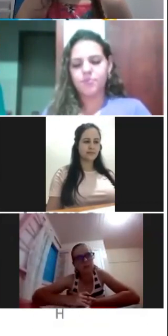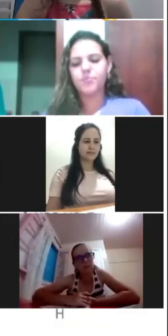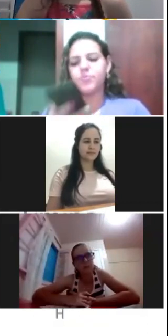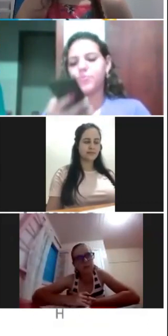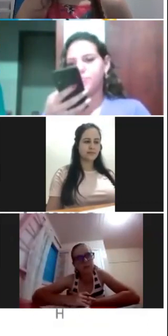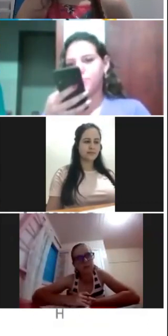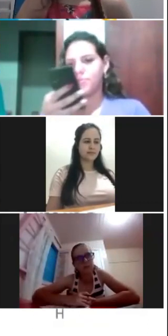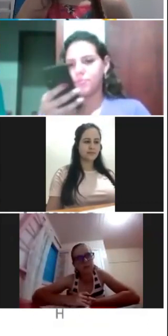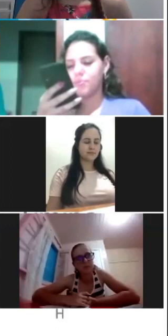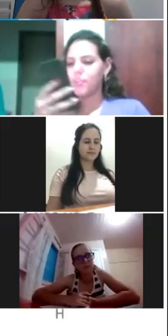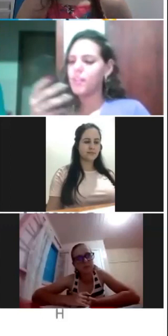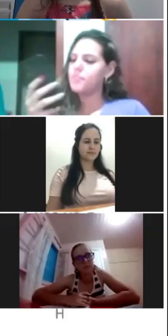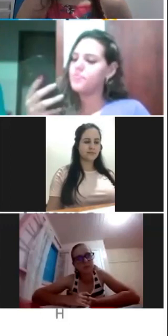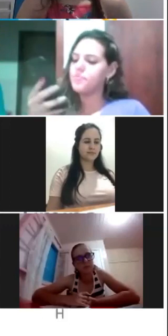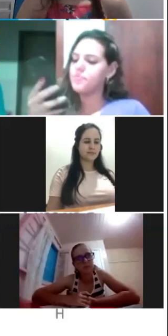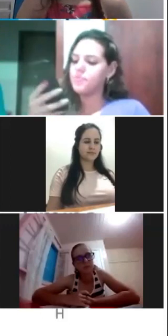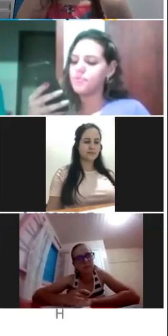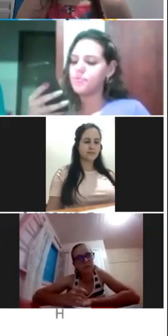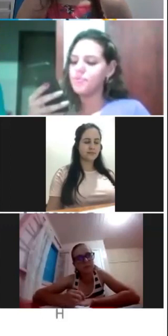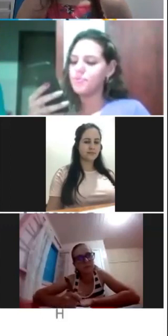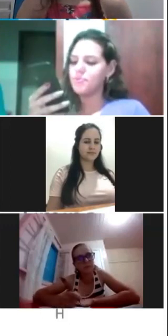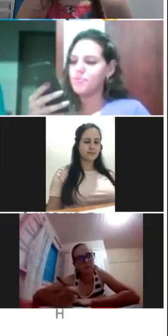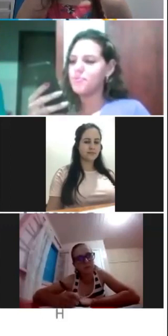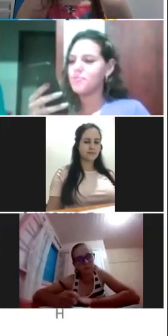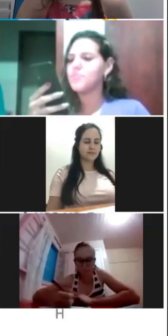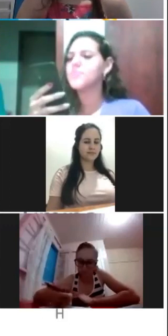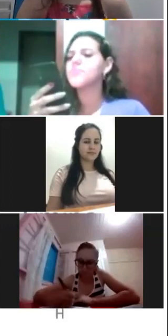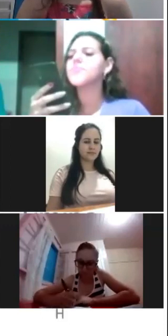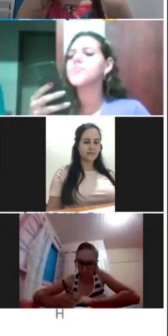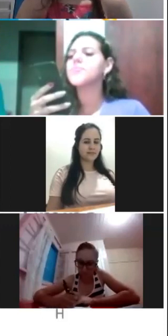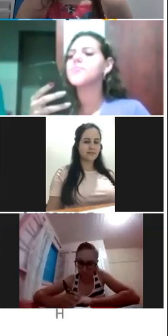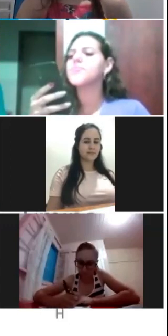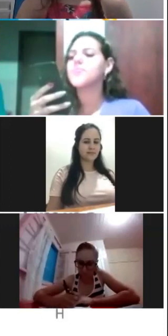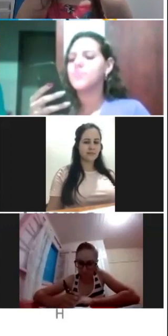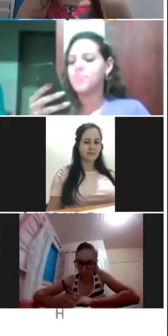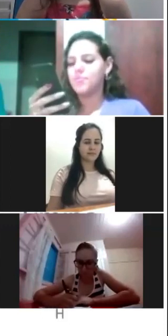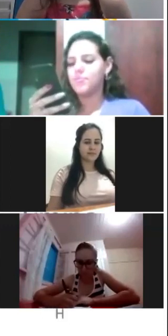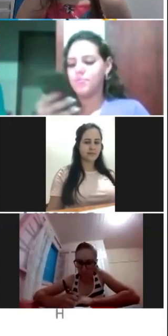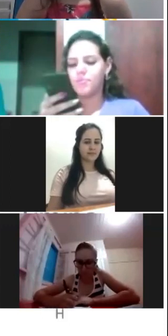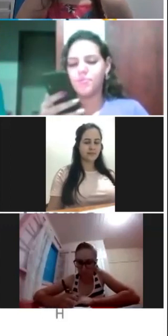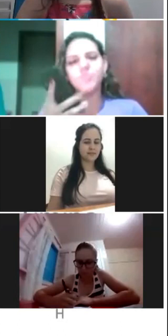As bases nitrogenadas, elas são as adenina, timina, guanina e citosina.